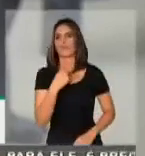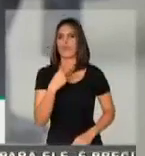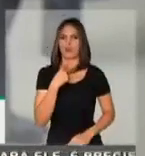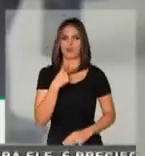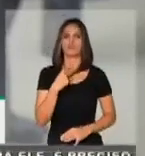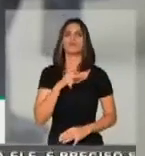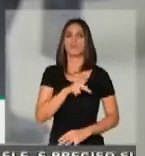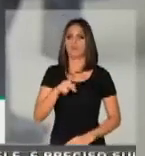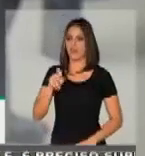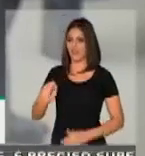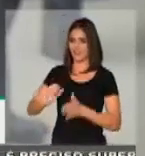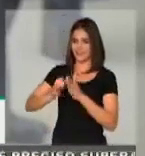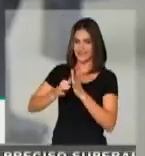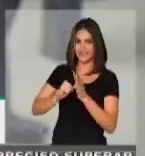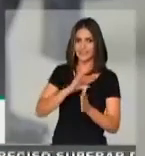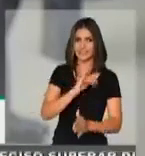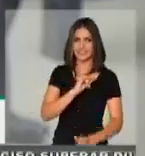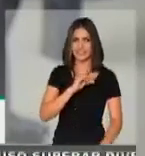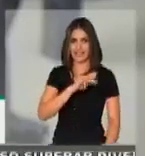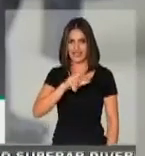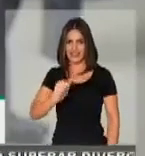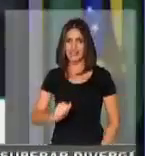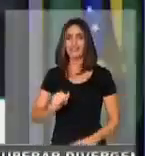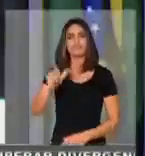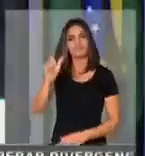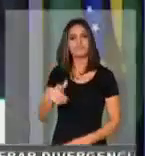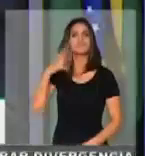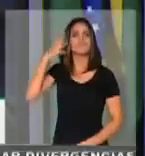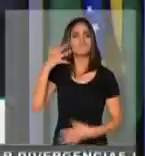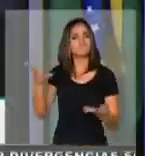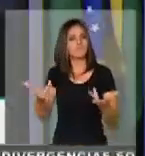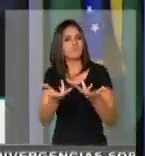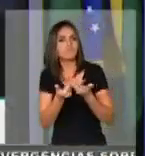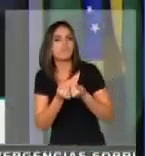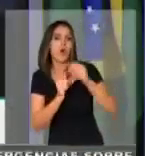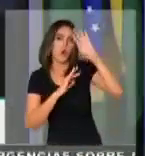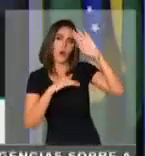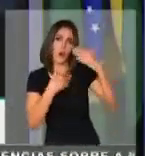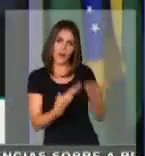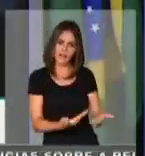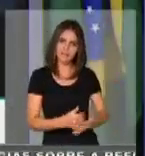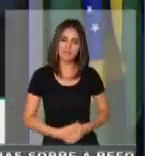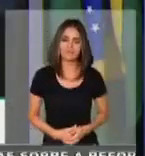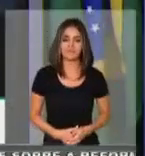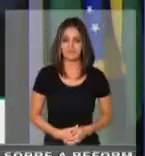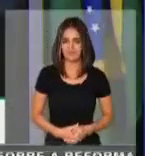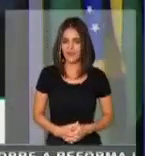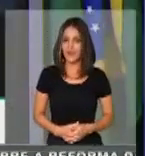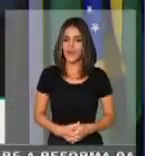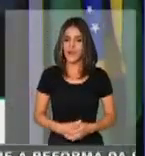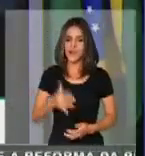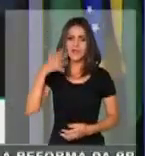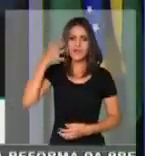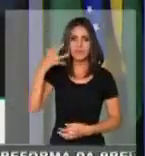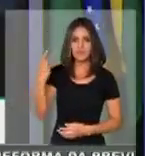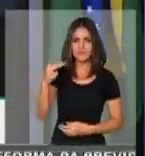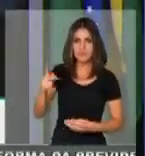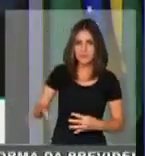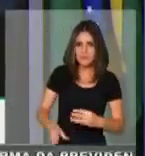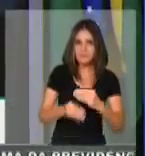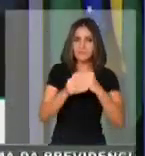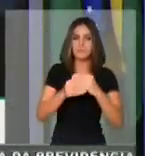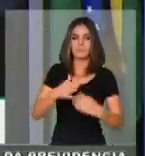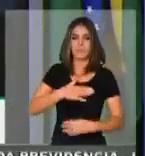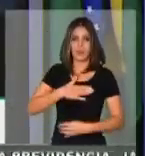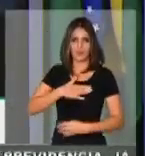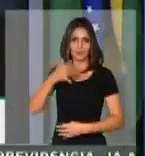fazem o PPS e o Cidadania nesse momento com o seu pronunciamento. Muito obrigado ao nosso líder, deputado Daniel Coelho. Incorporo também com muito prazer o seu pronunciamento.